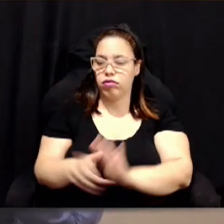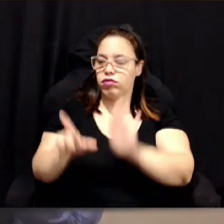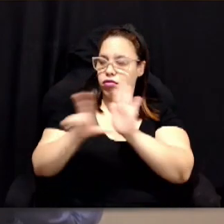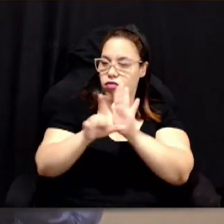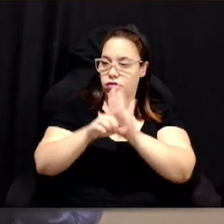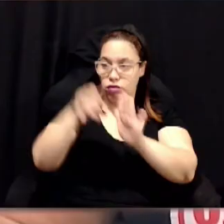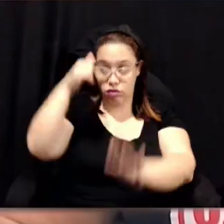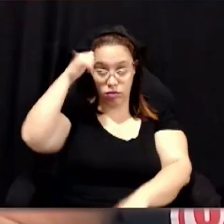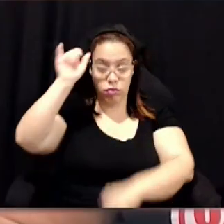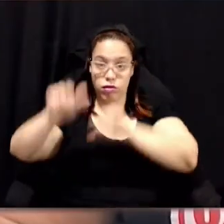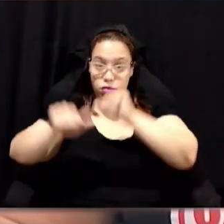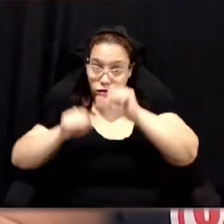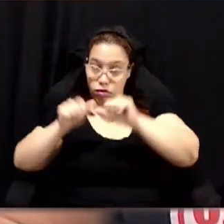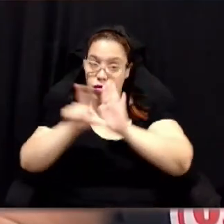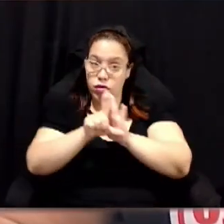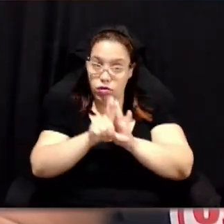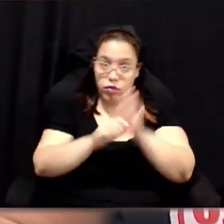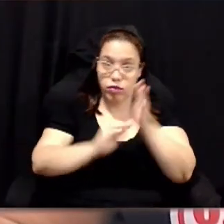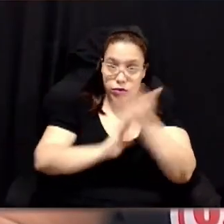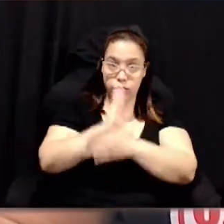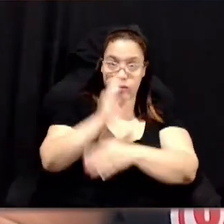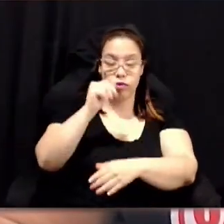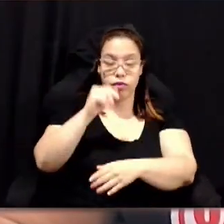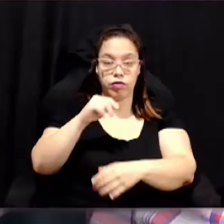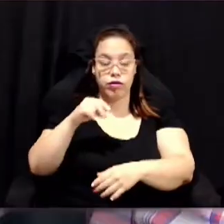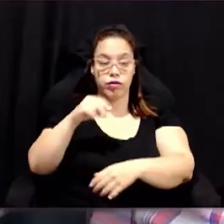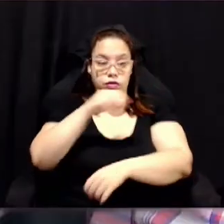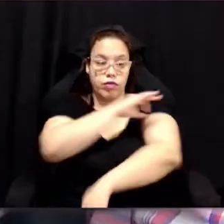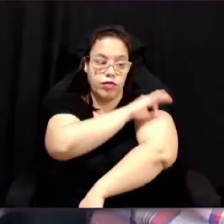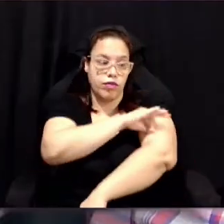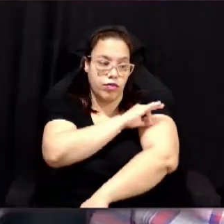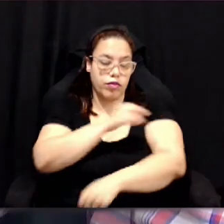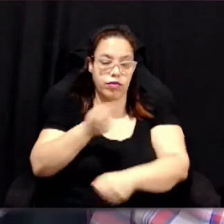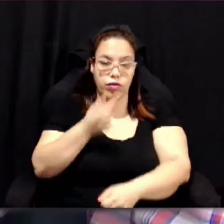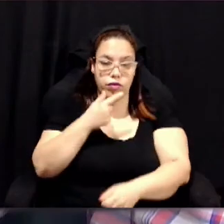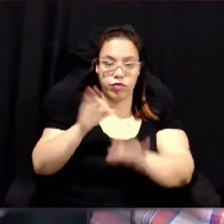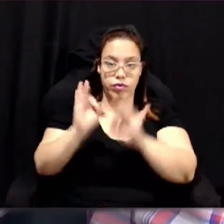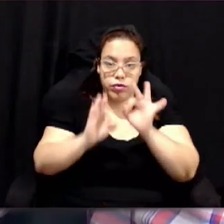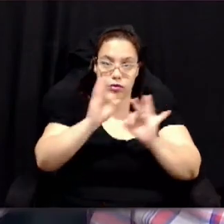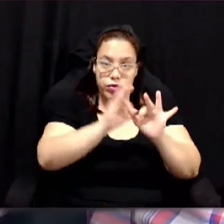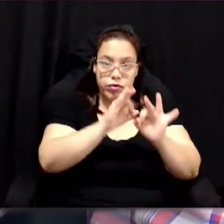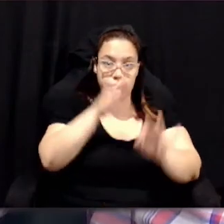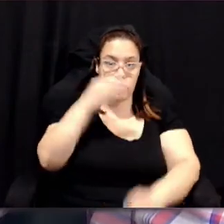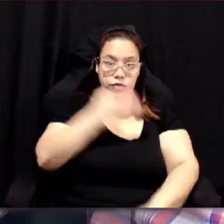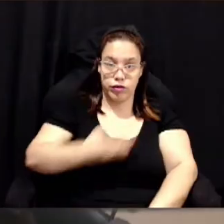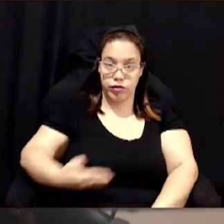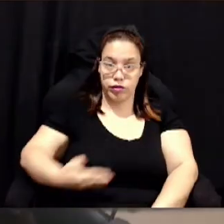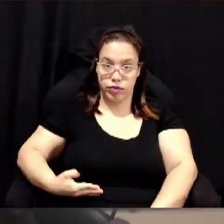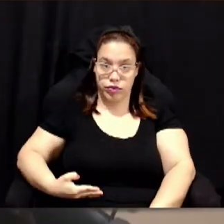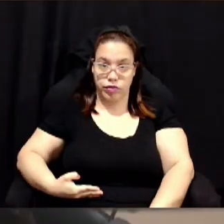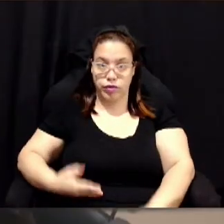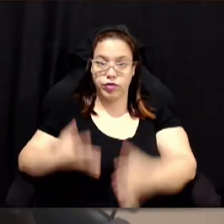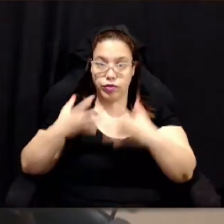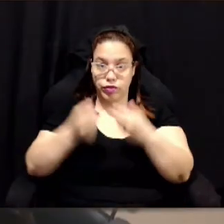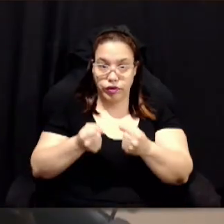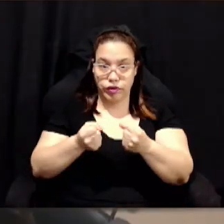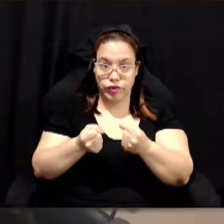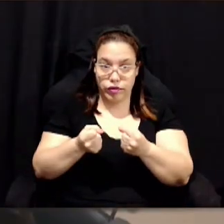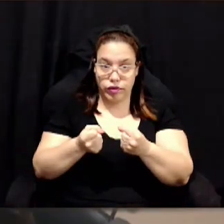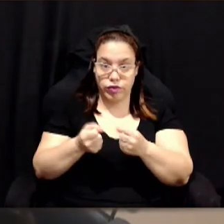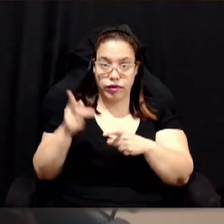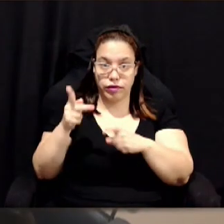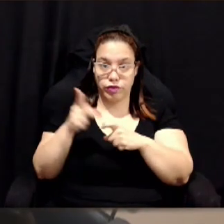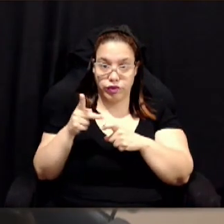pelo projeto autoriza a Prefeitura a contratar um plano de medicamentos para servidores públicos que recebam proventos e pensões cujo